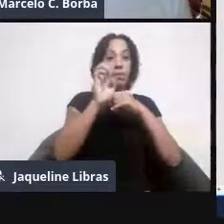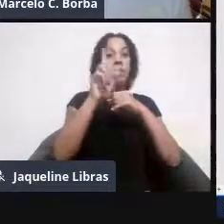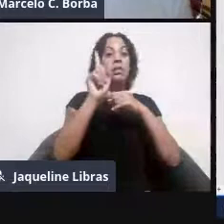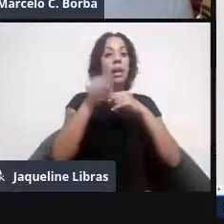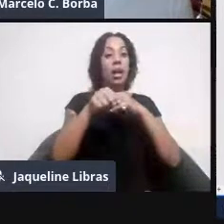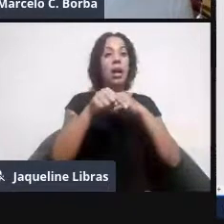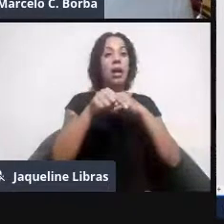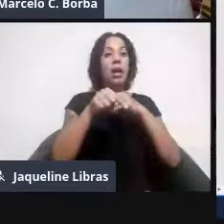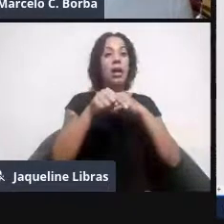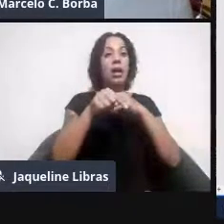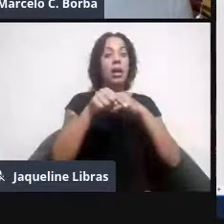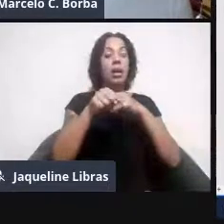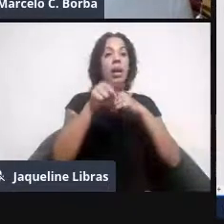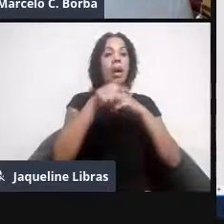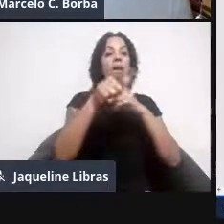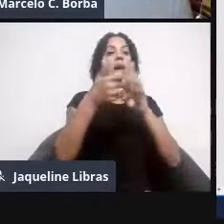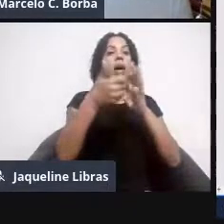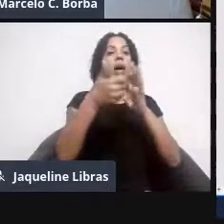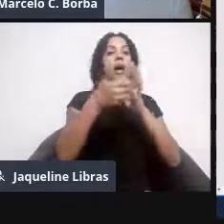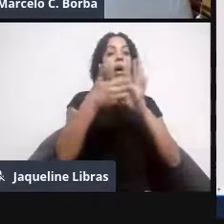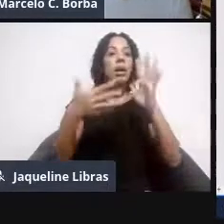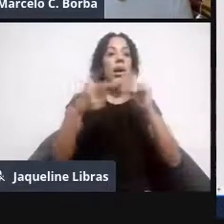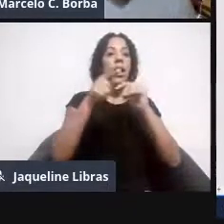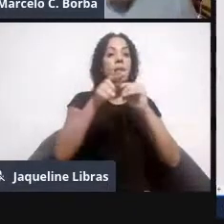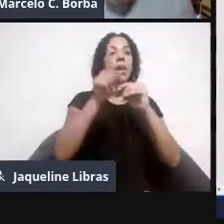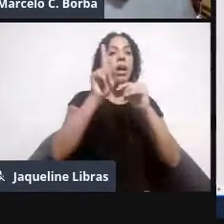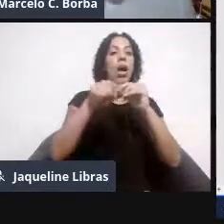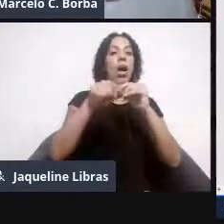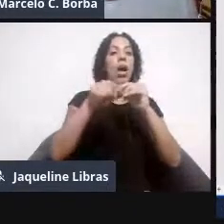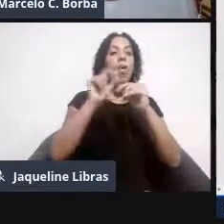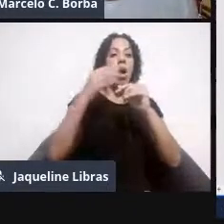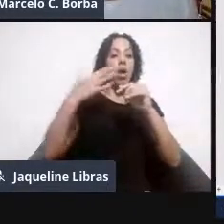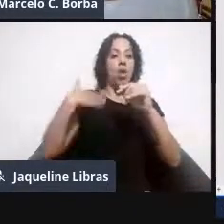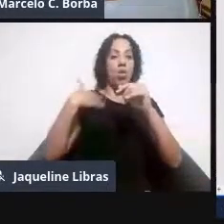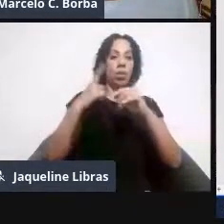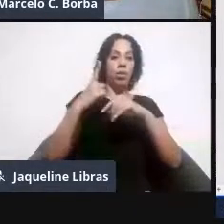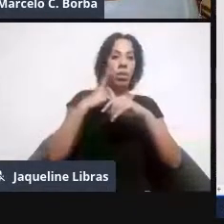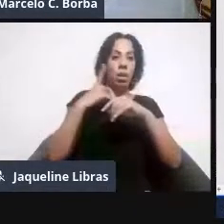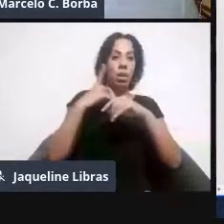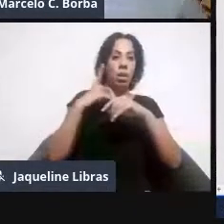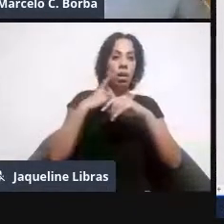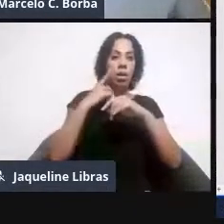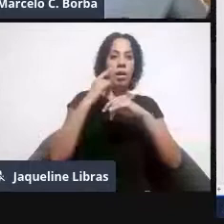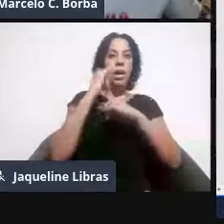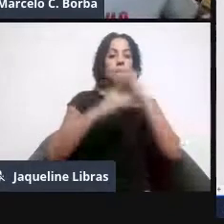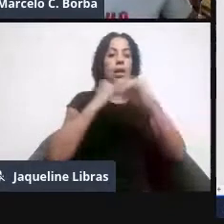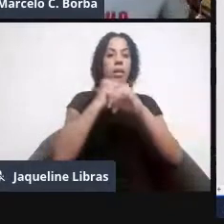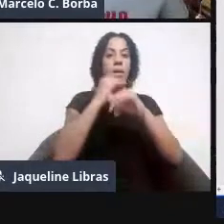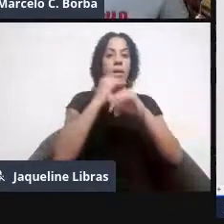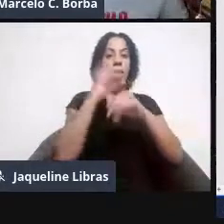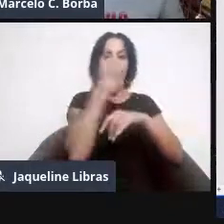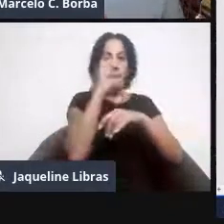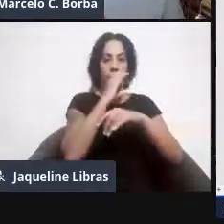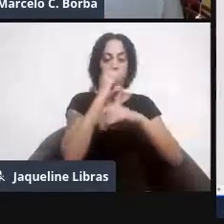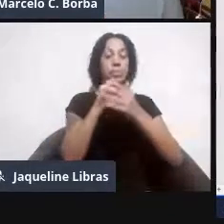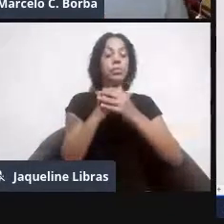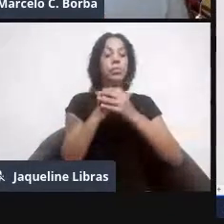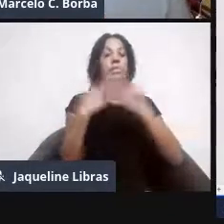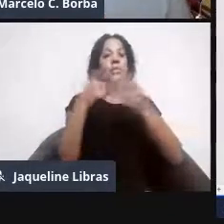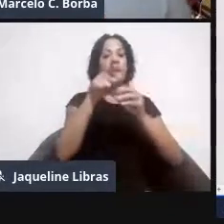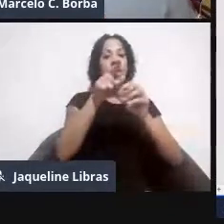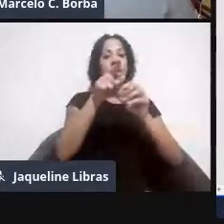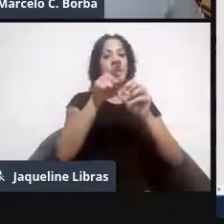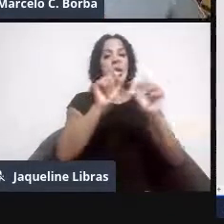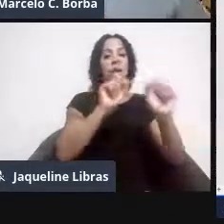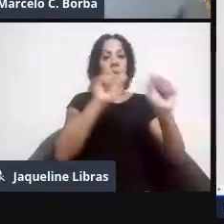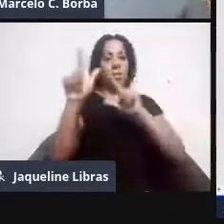ela é caracterizada pela aquela em que eu tenho a internet rápida, tá? Então, esse PowerPoint eu combinei com o